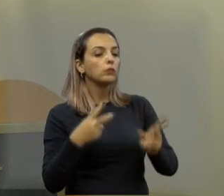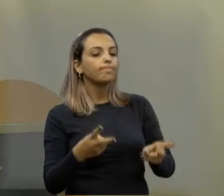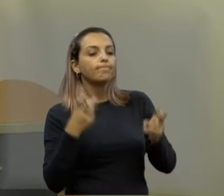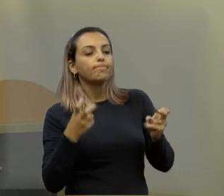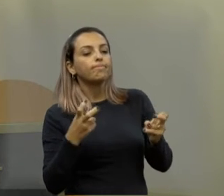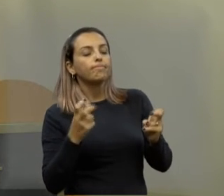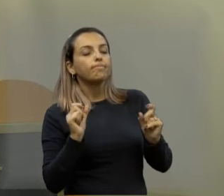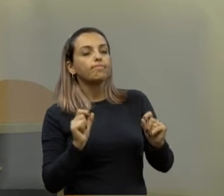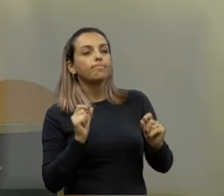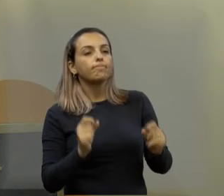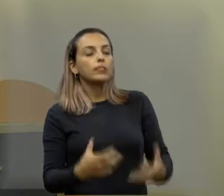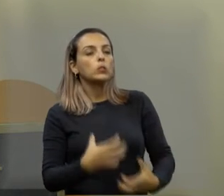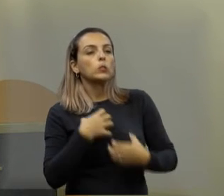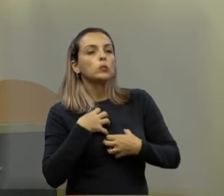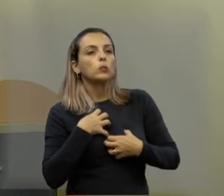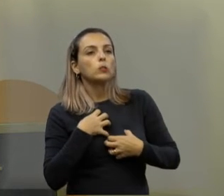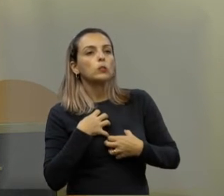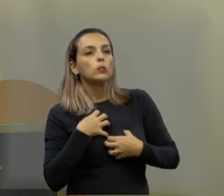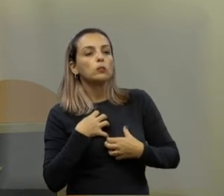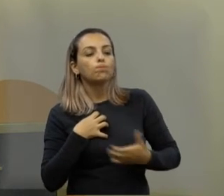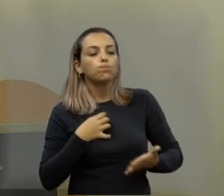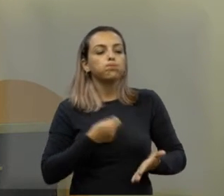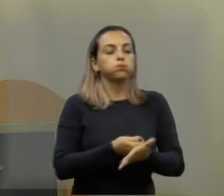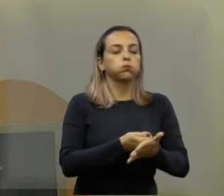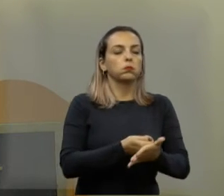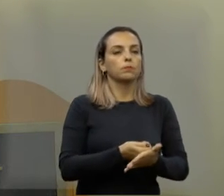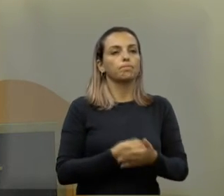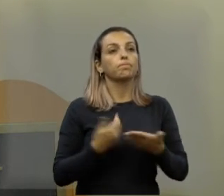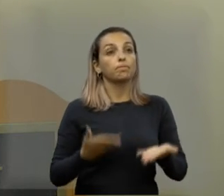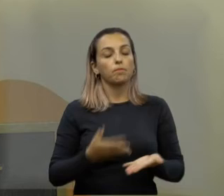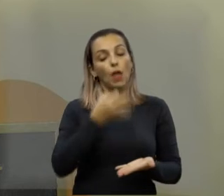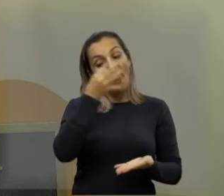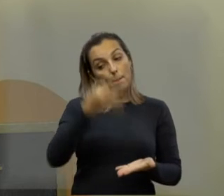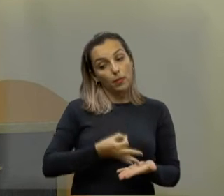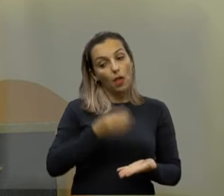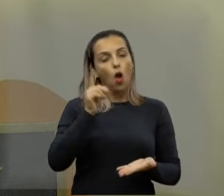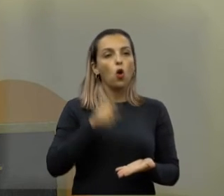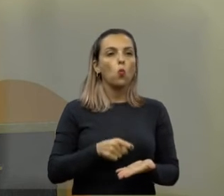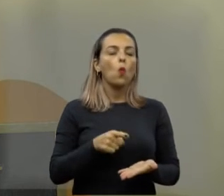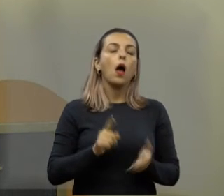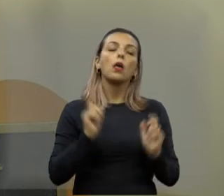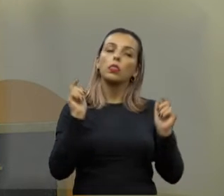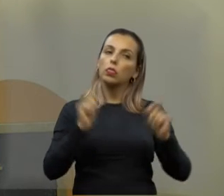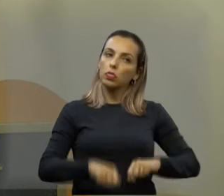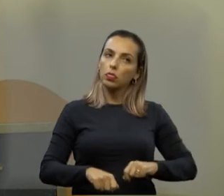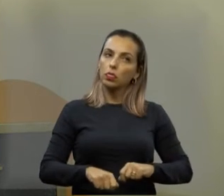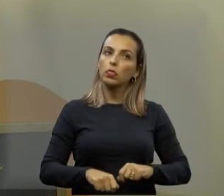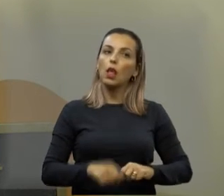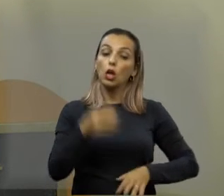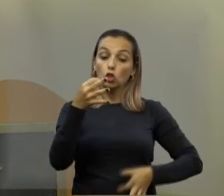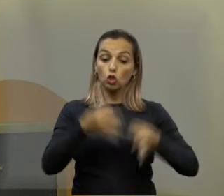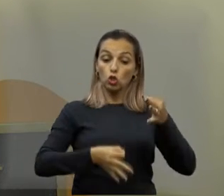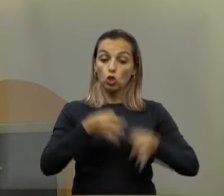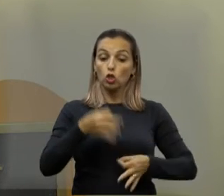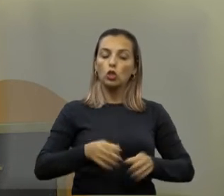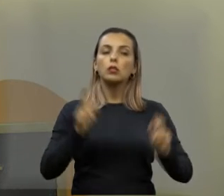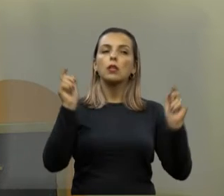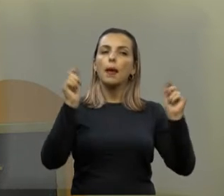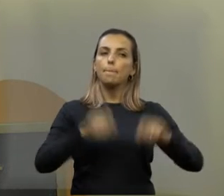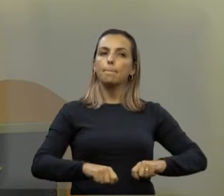ver colocado contra a parede nessa situação Então eu acho que a gente tem a possibilidade de fazer justiça